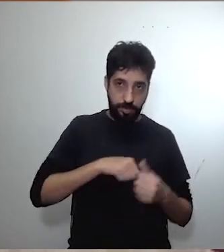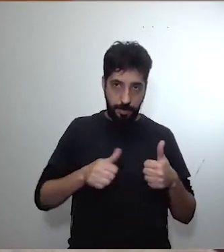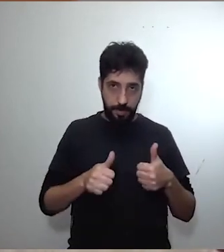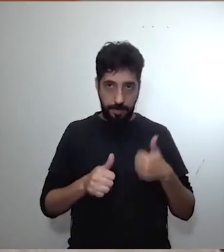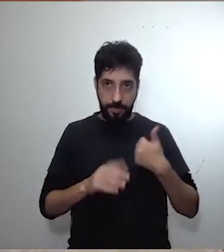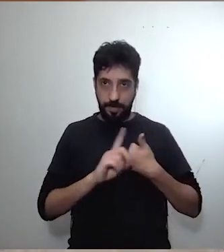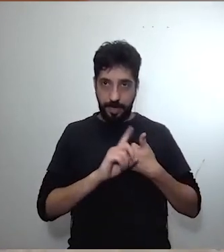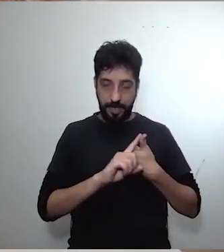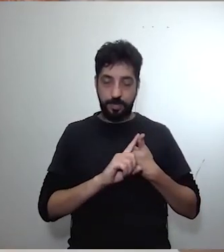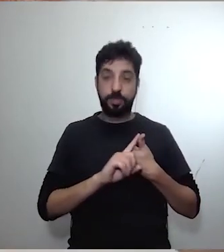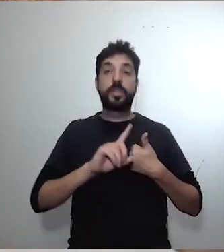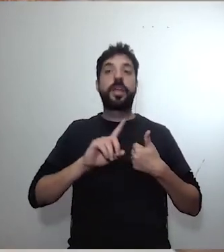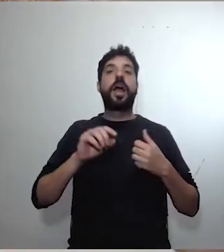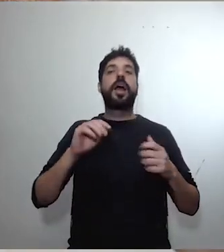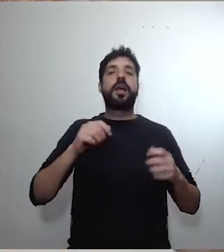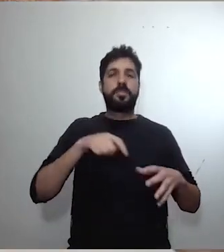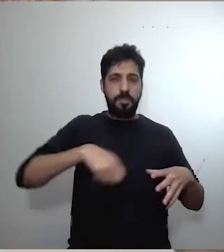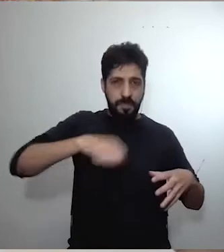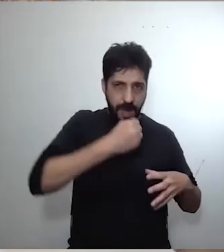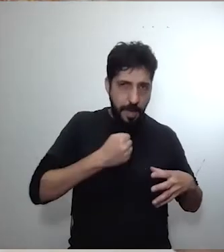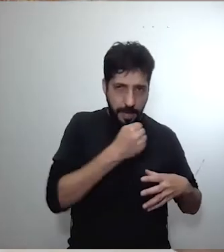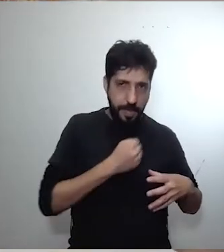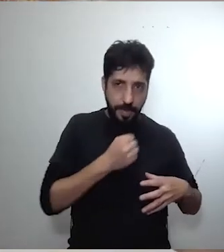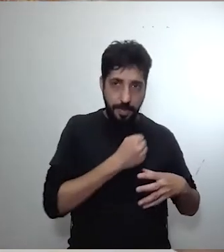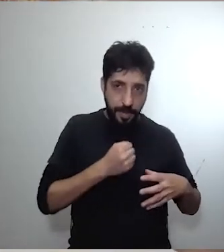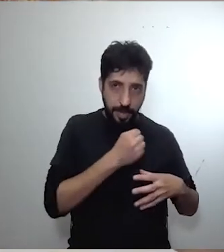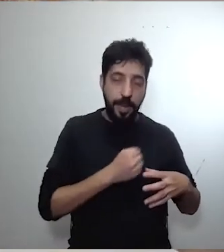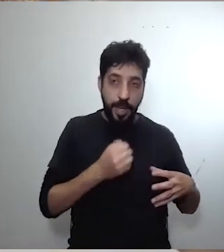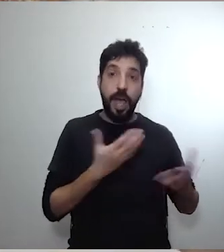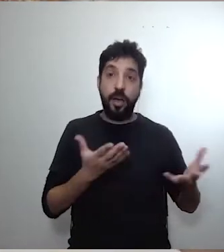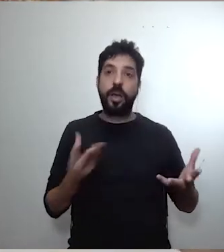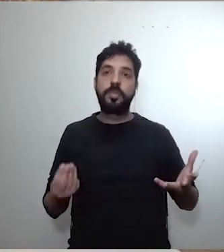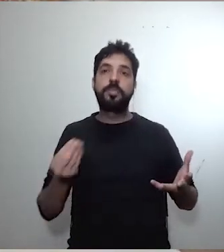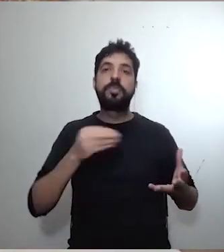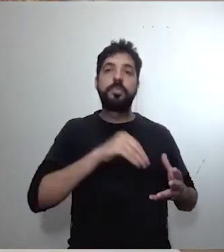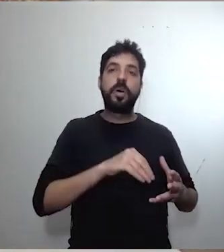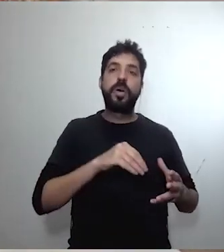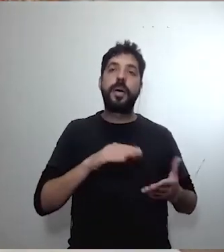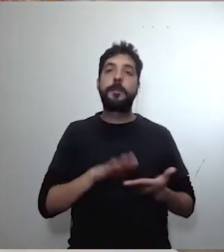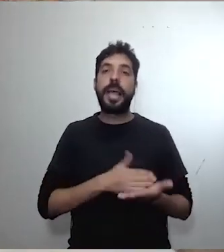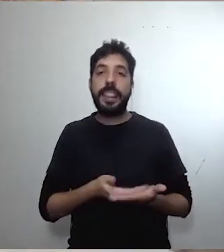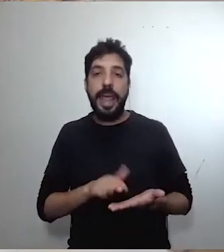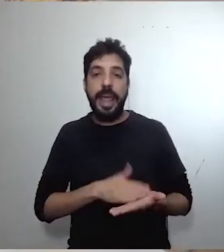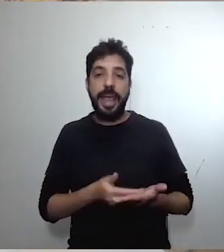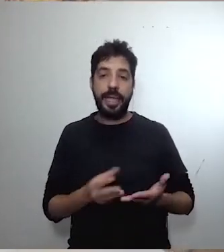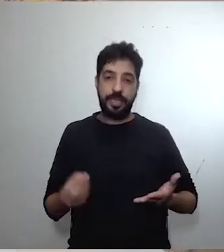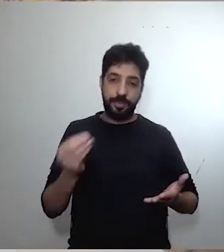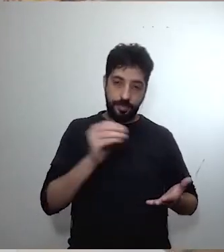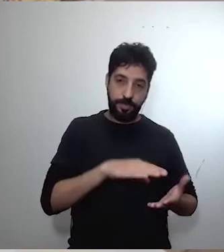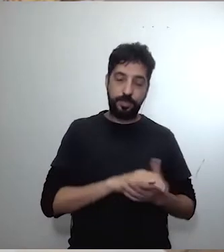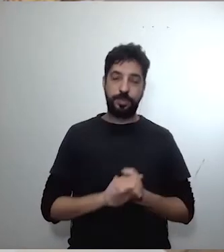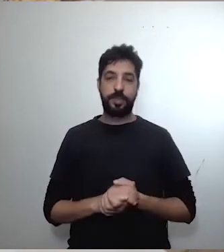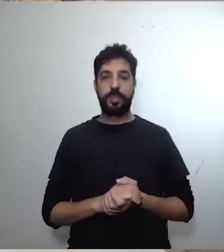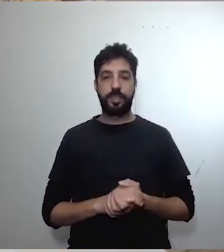primeiro momento. Então, depois de bater o ovo com açúcar, a gente vai acrescentar a margarina.